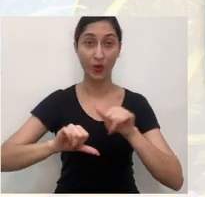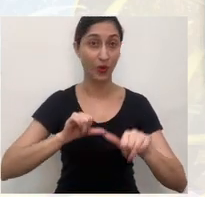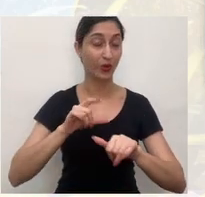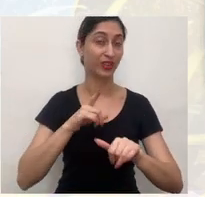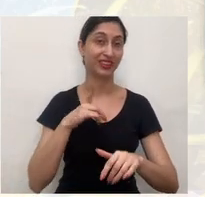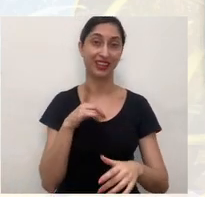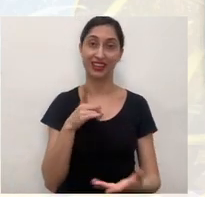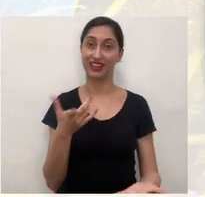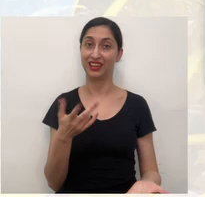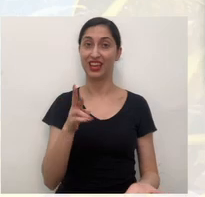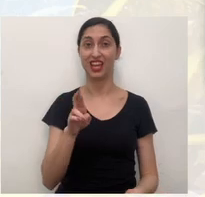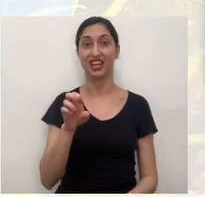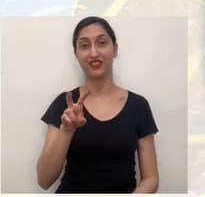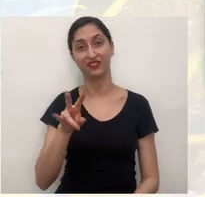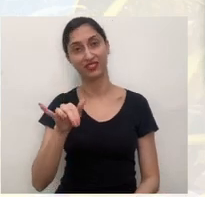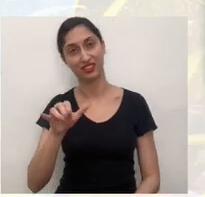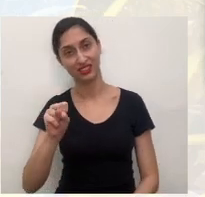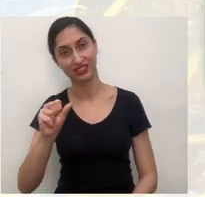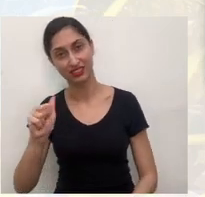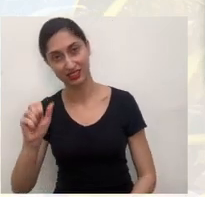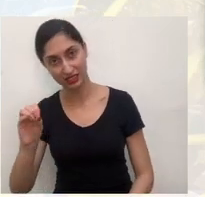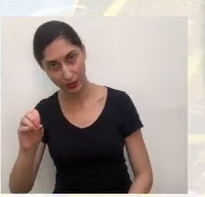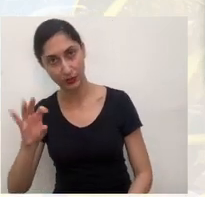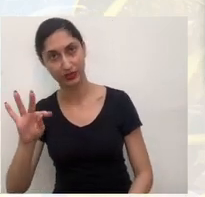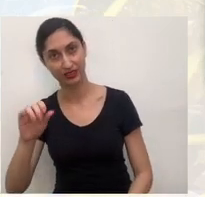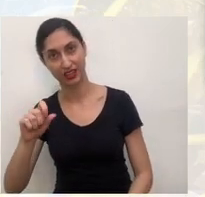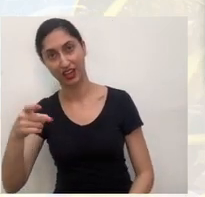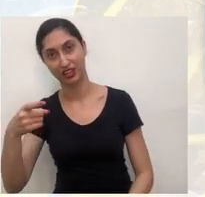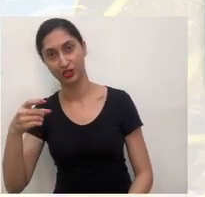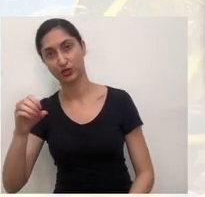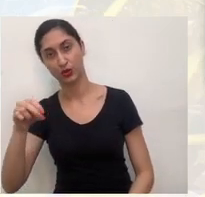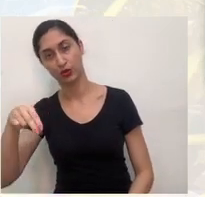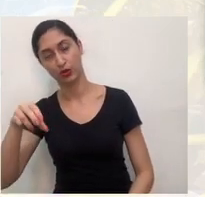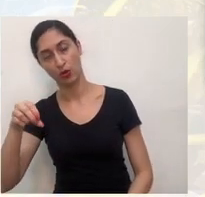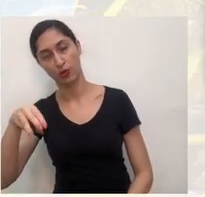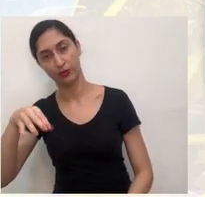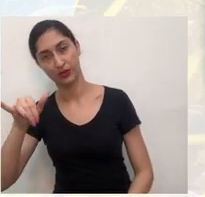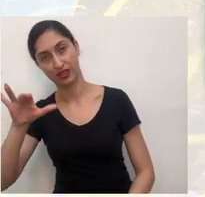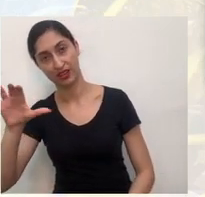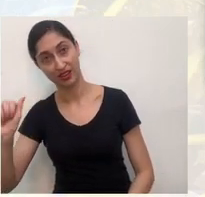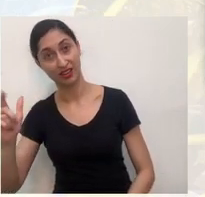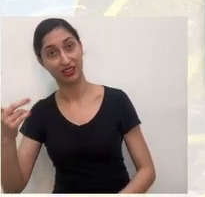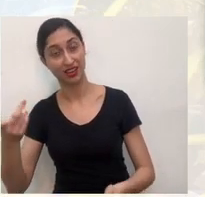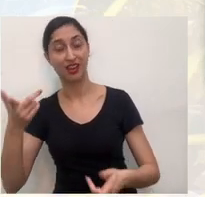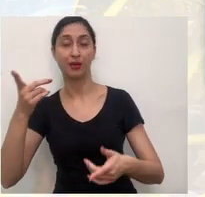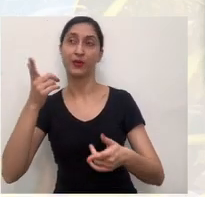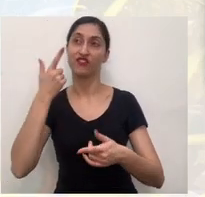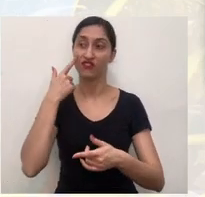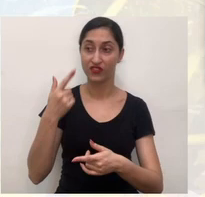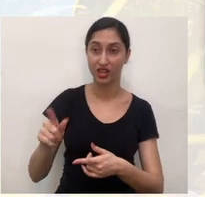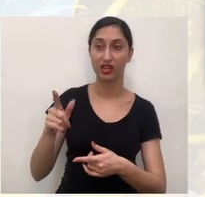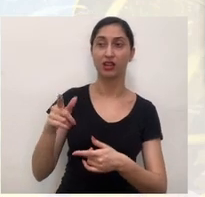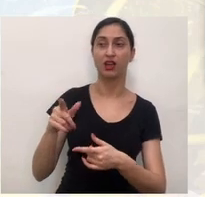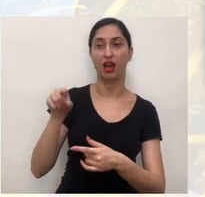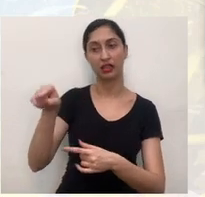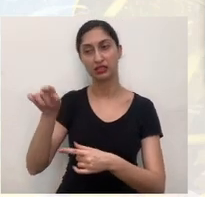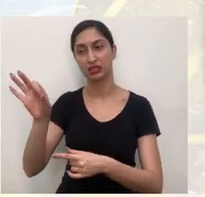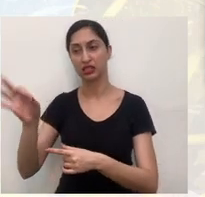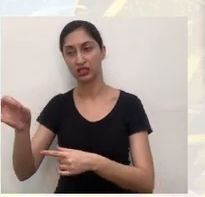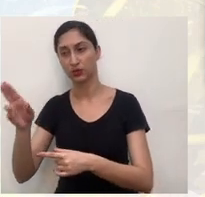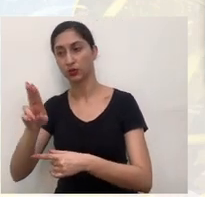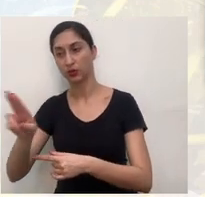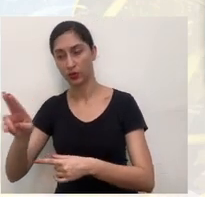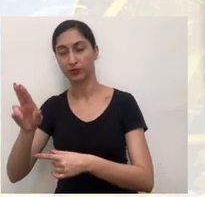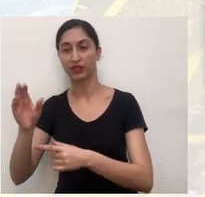são evoluções no sistema de classificação das plantas. Muito obrigado, eu fico à disposição. Foi um